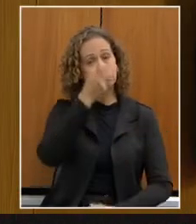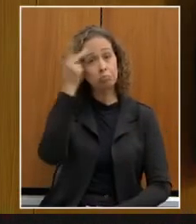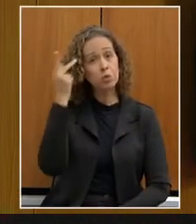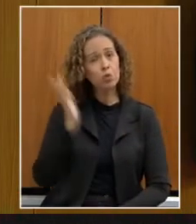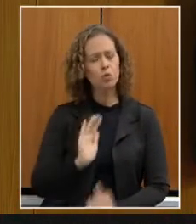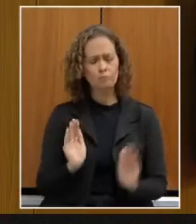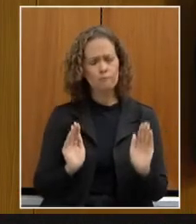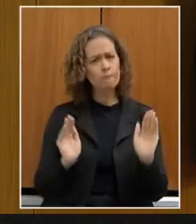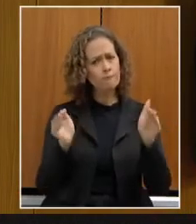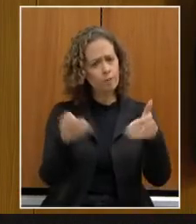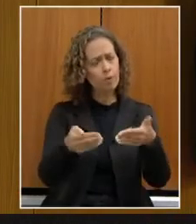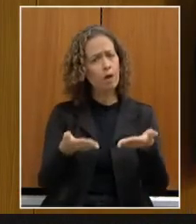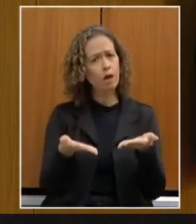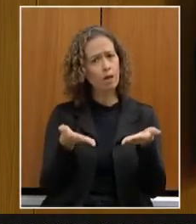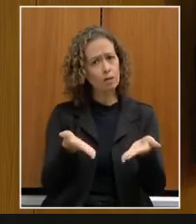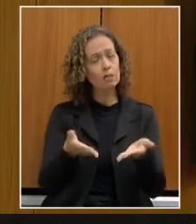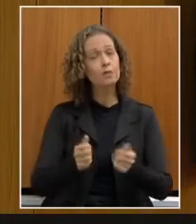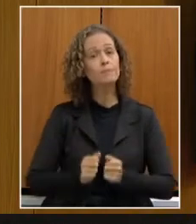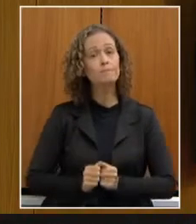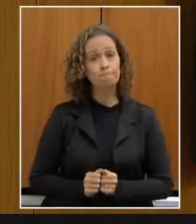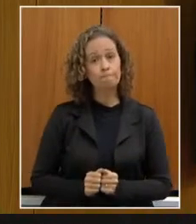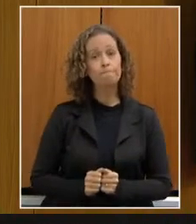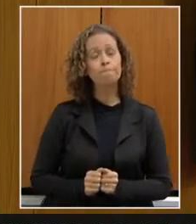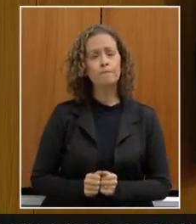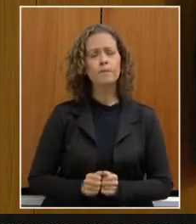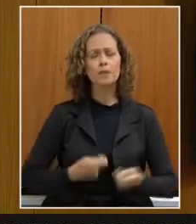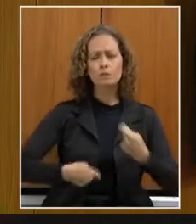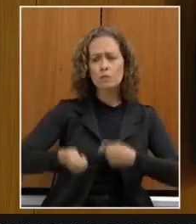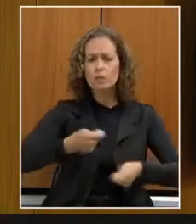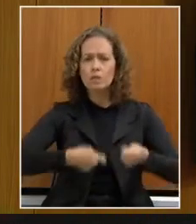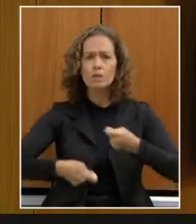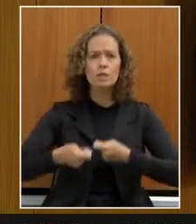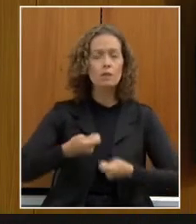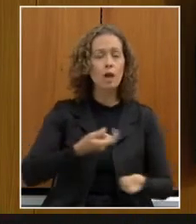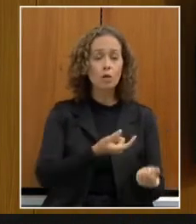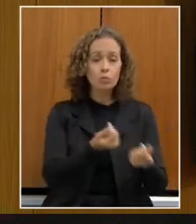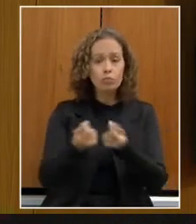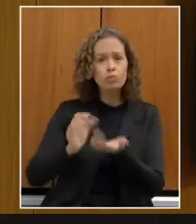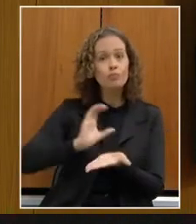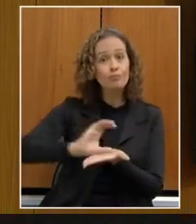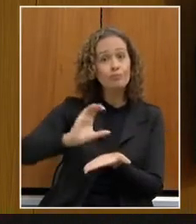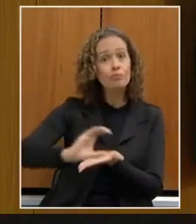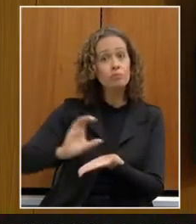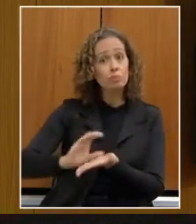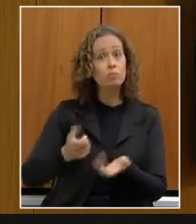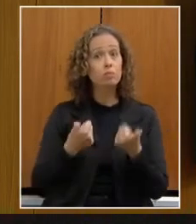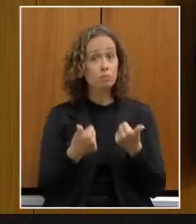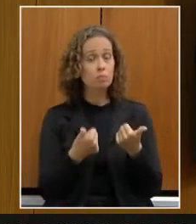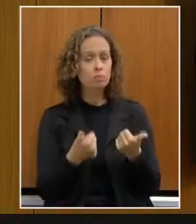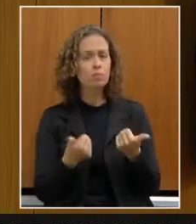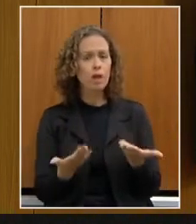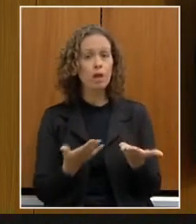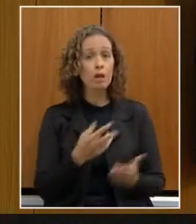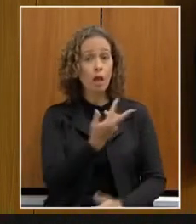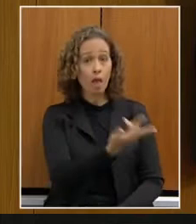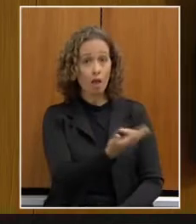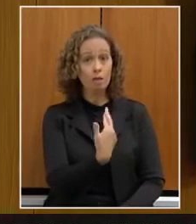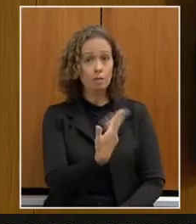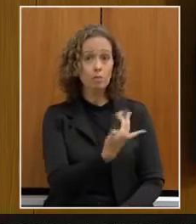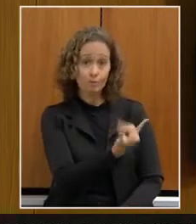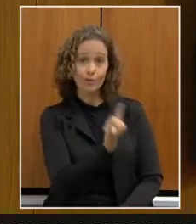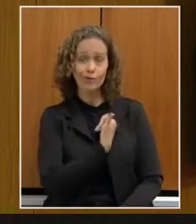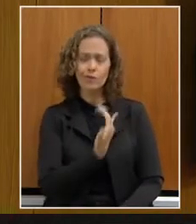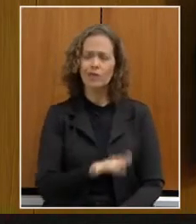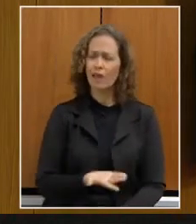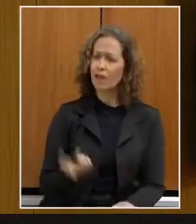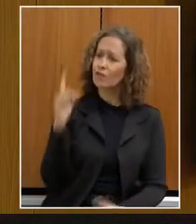focada, ela consegue administrar bem os recursos, e ela falou assim, olha, Carlos, nós estamos tendo uma dificuldade enorme. E